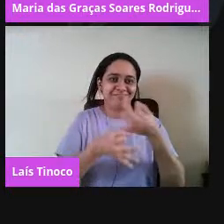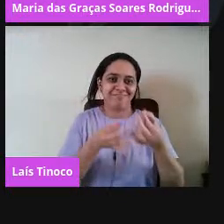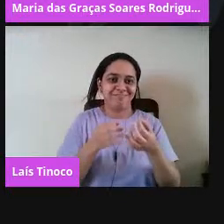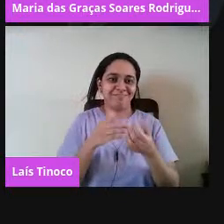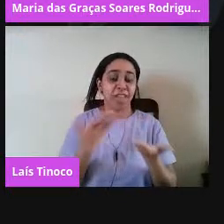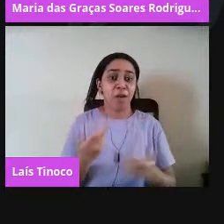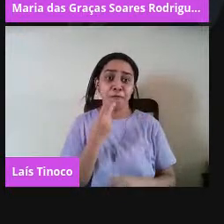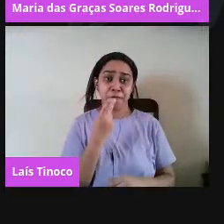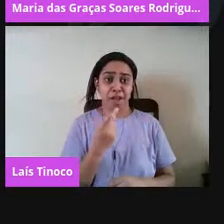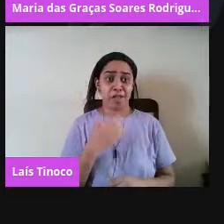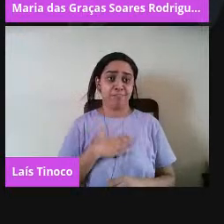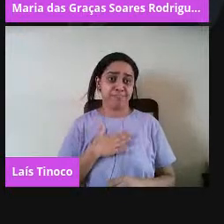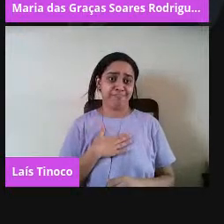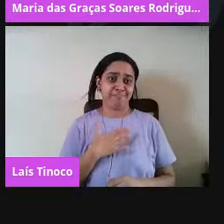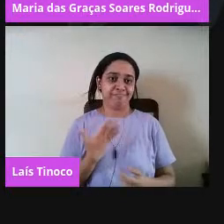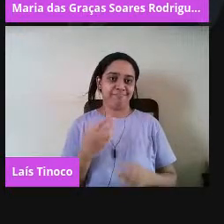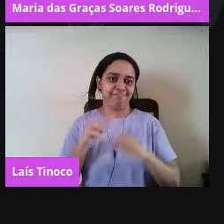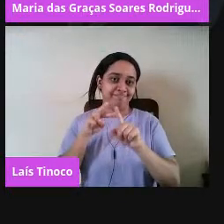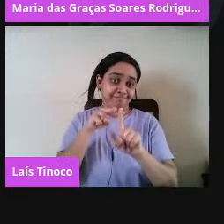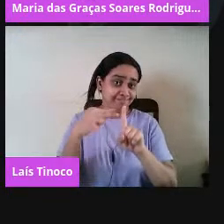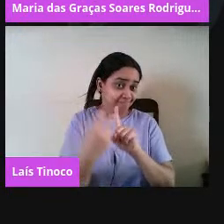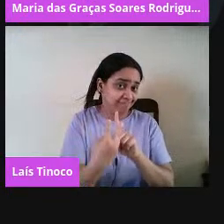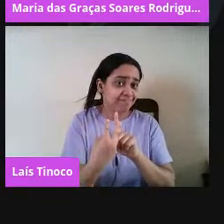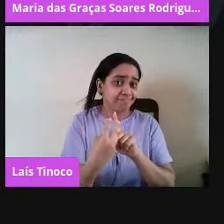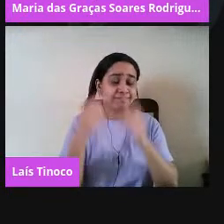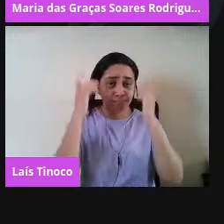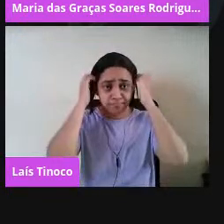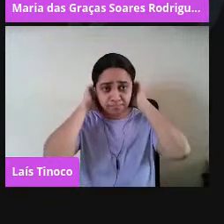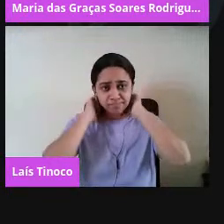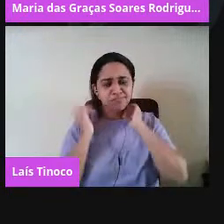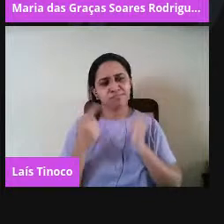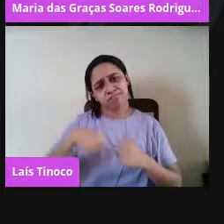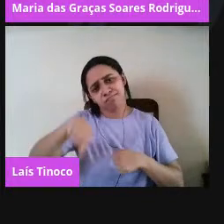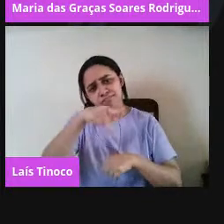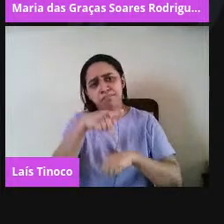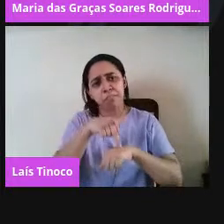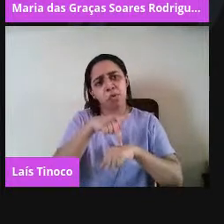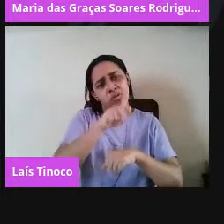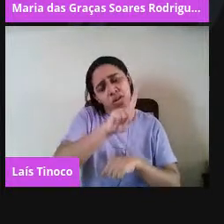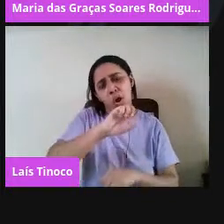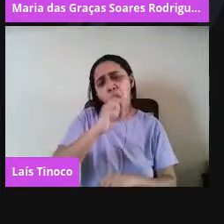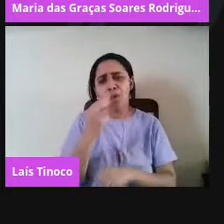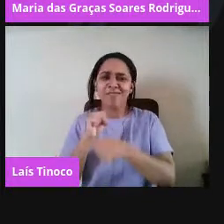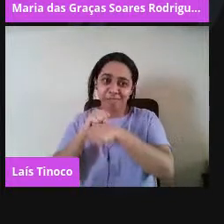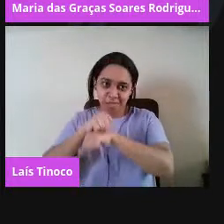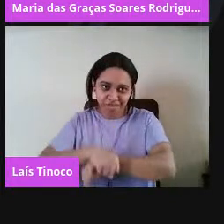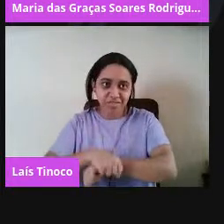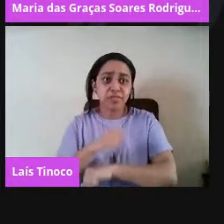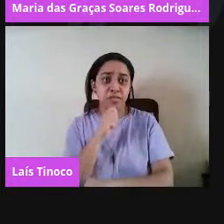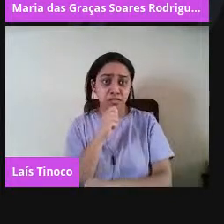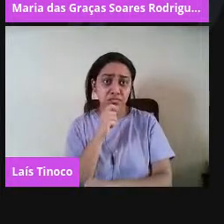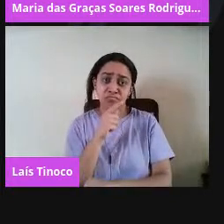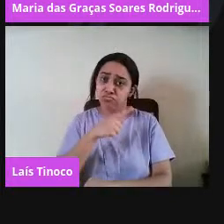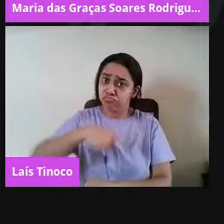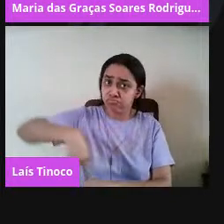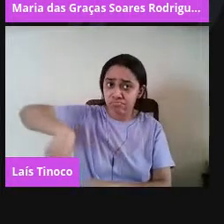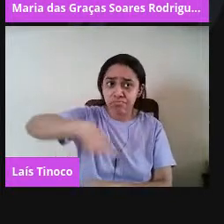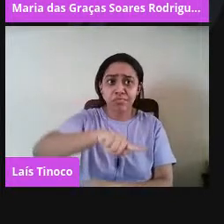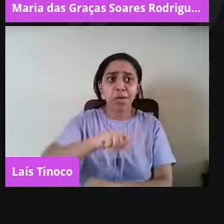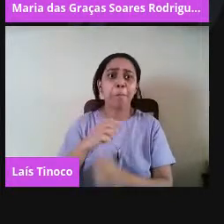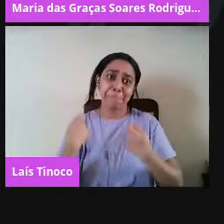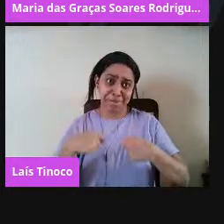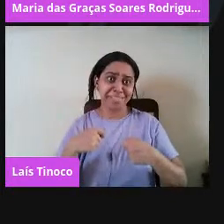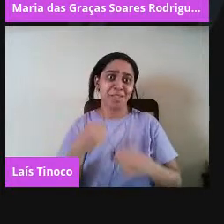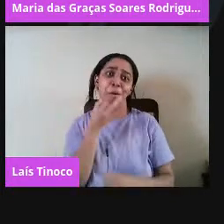Então, quem faz pós-graduação ou quem está na graduação também é convocado a se